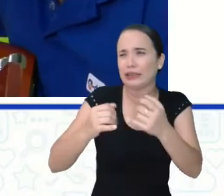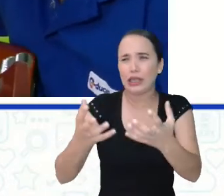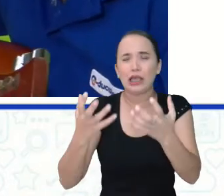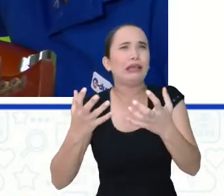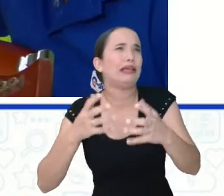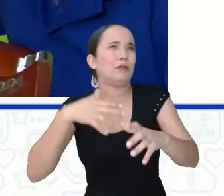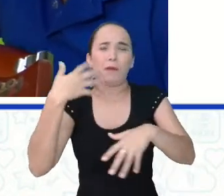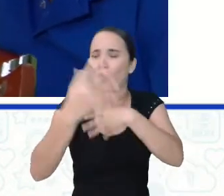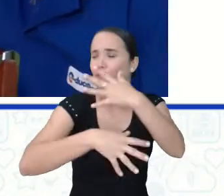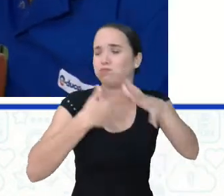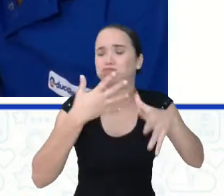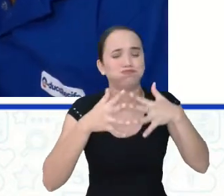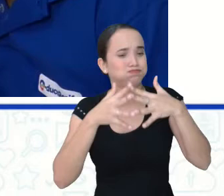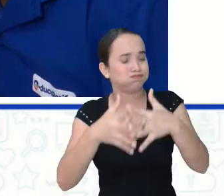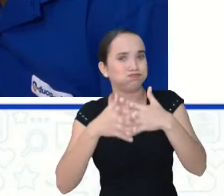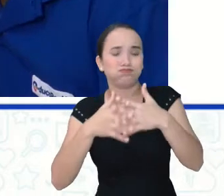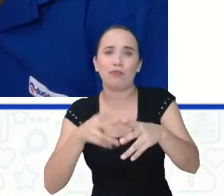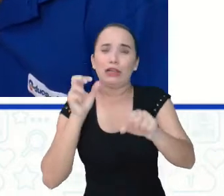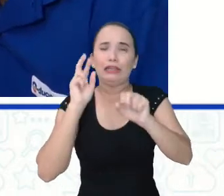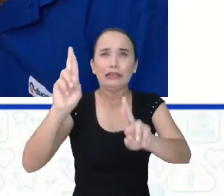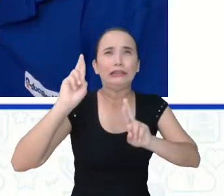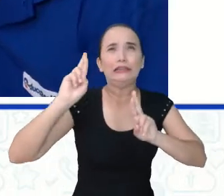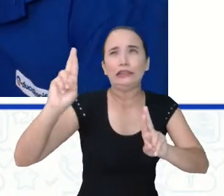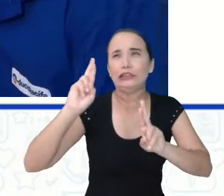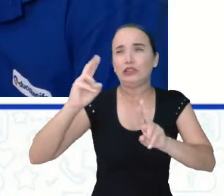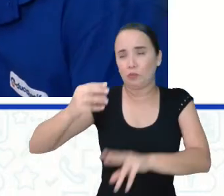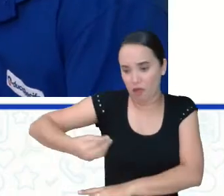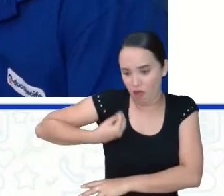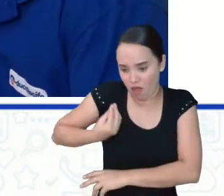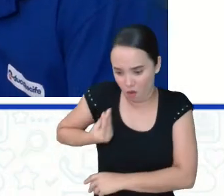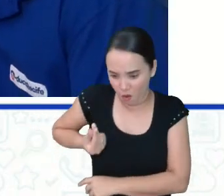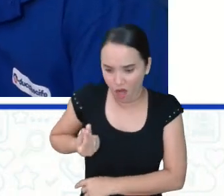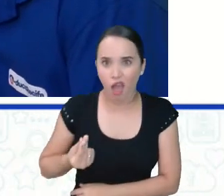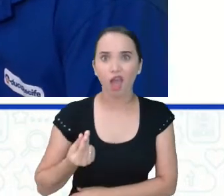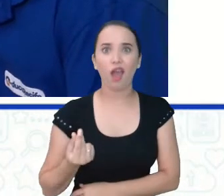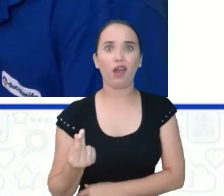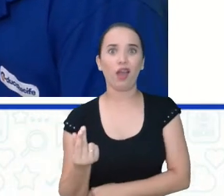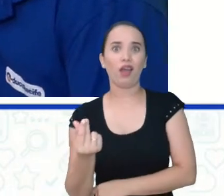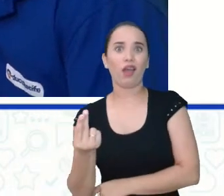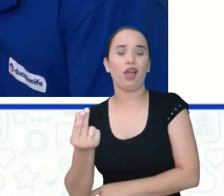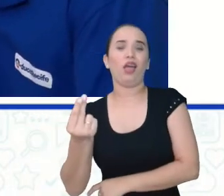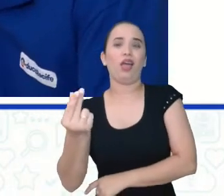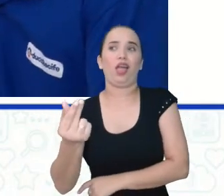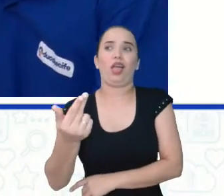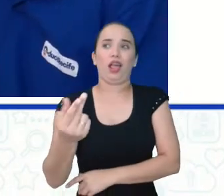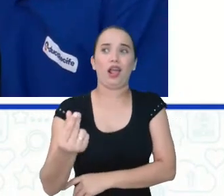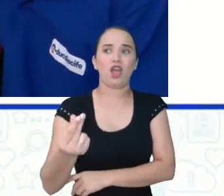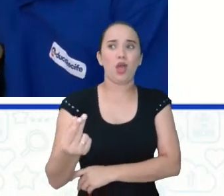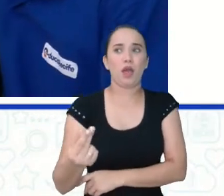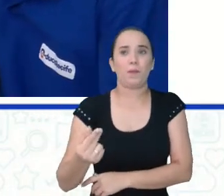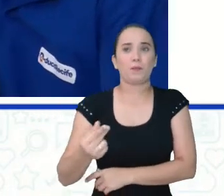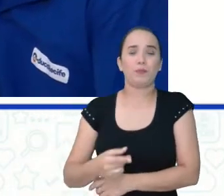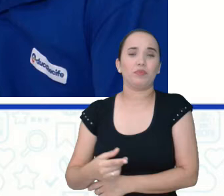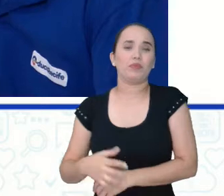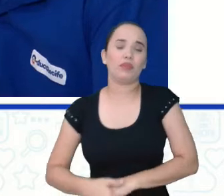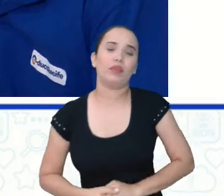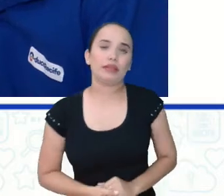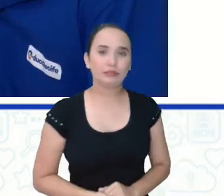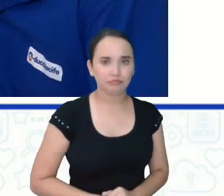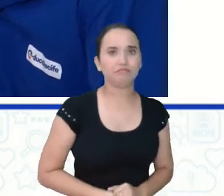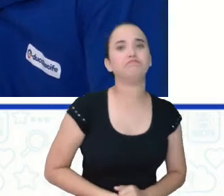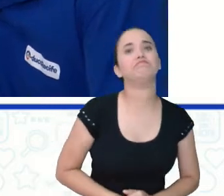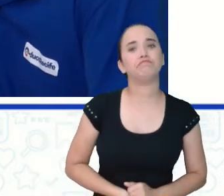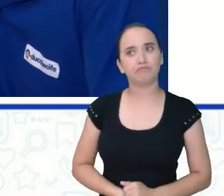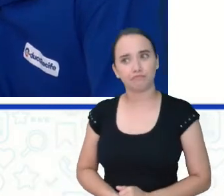gente que espera uma vida inteira até ela